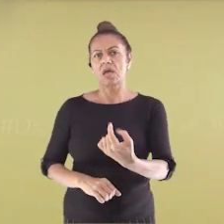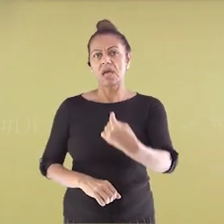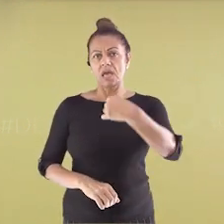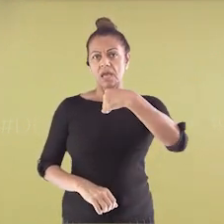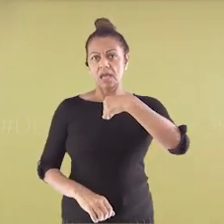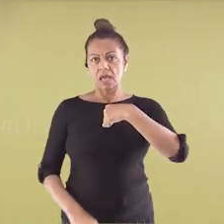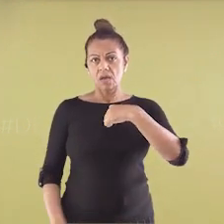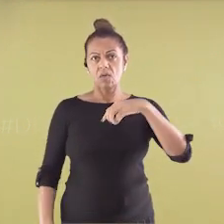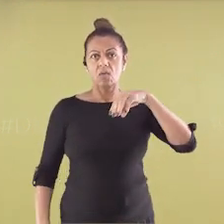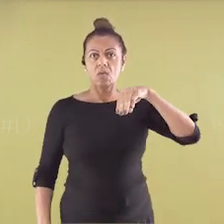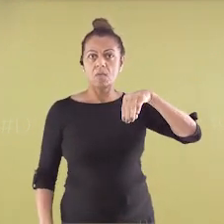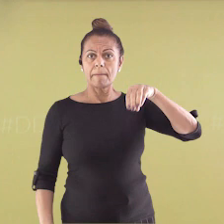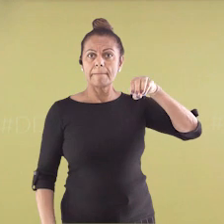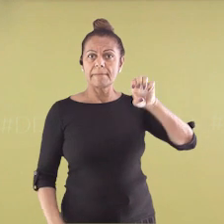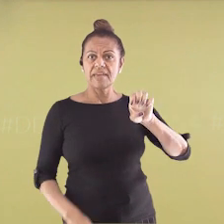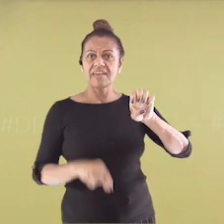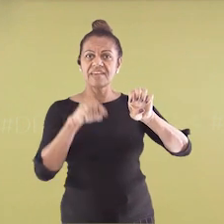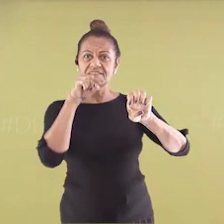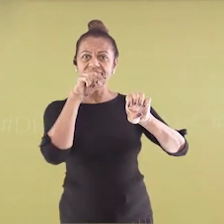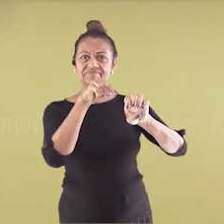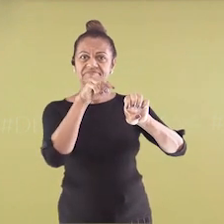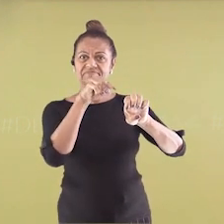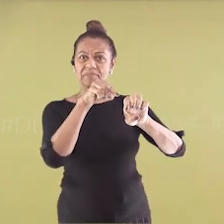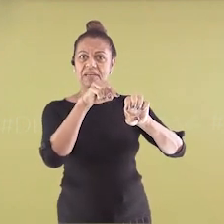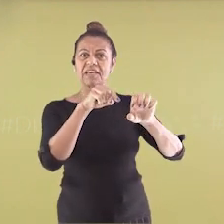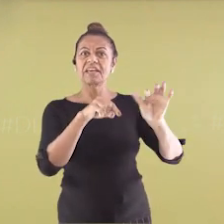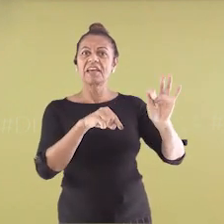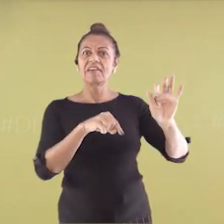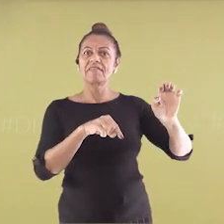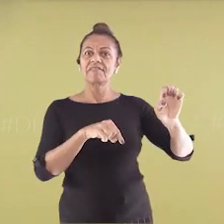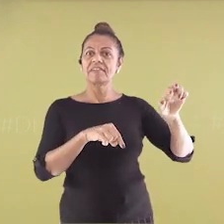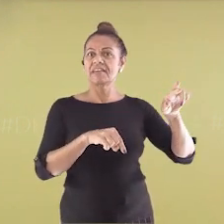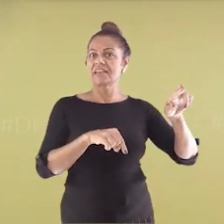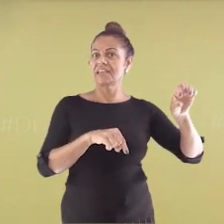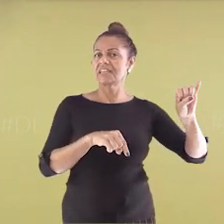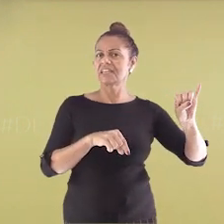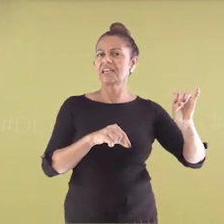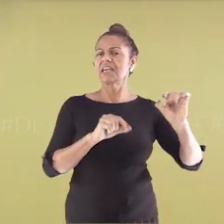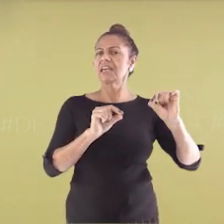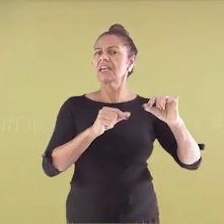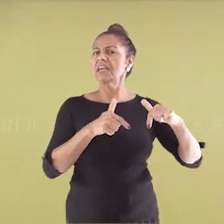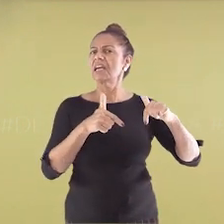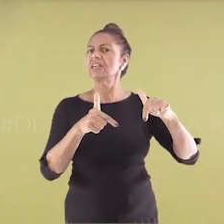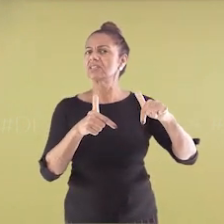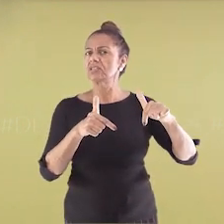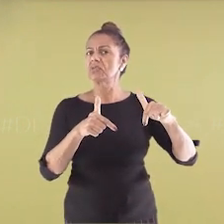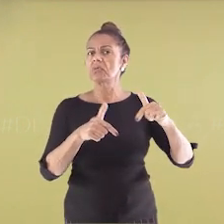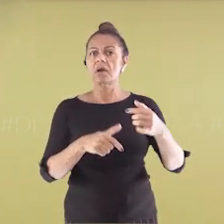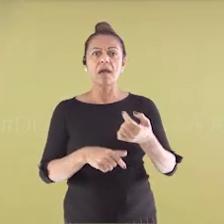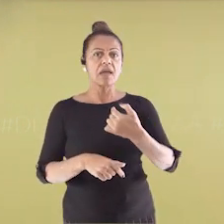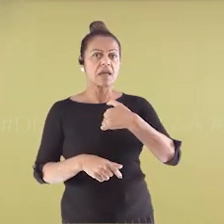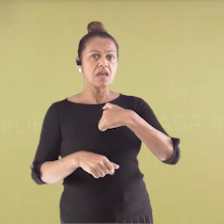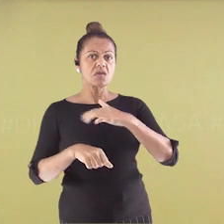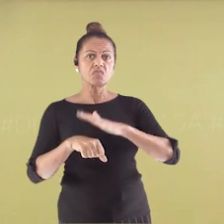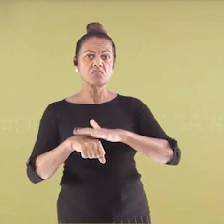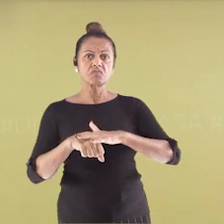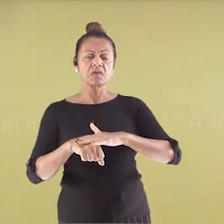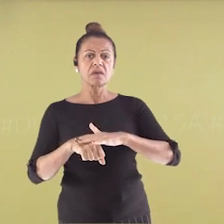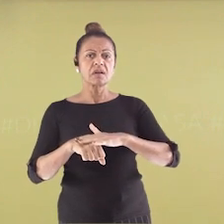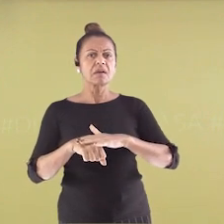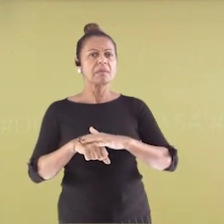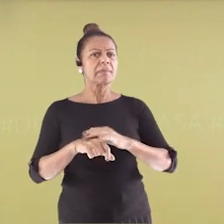ação. Veja um outro exemplo. Eu me feri. Quem praticou a ação?